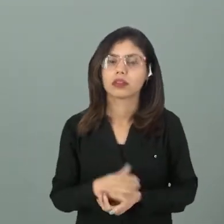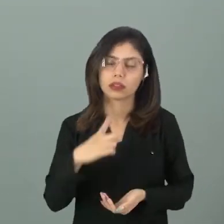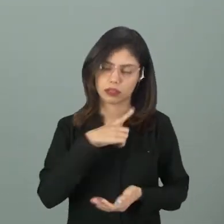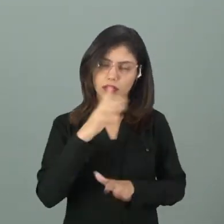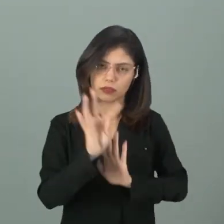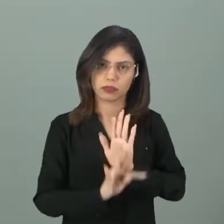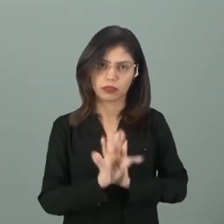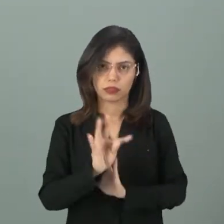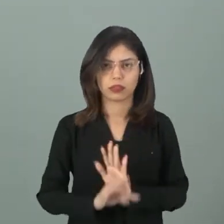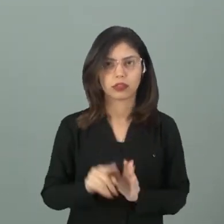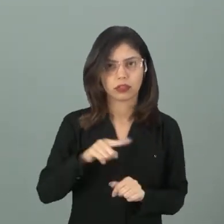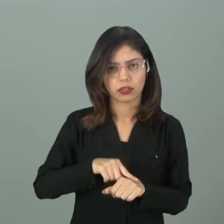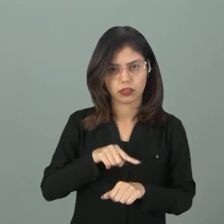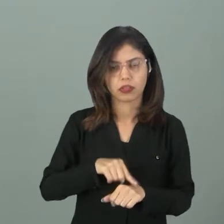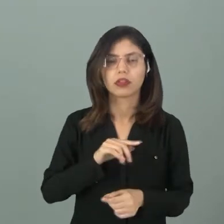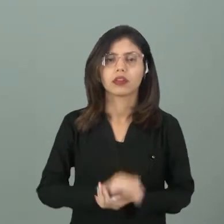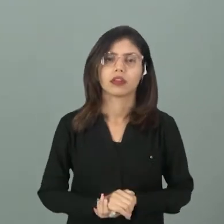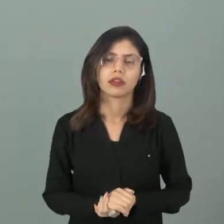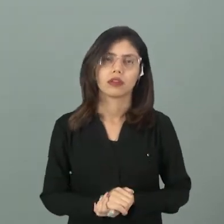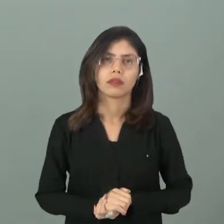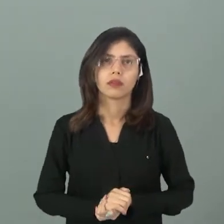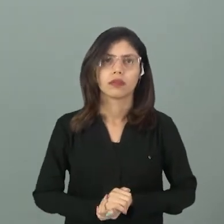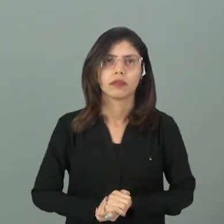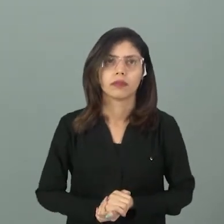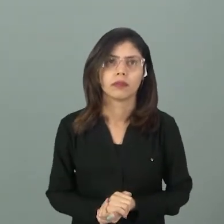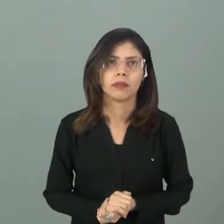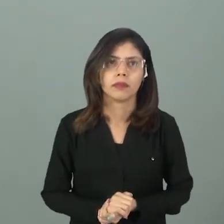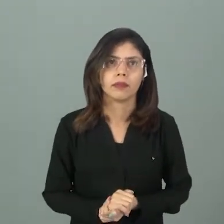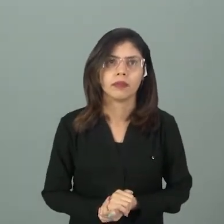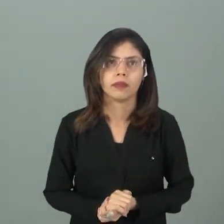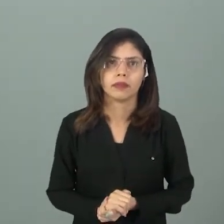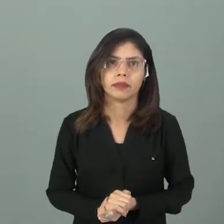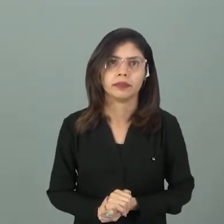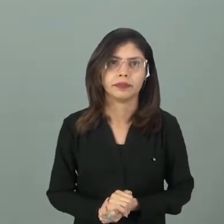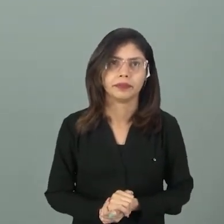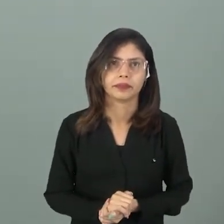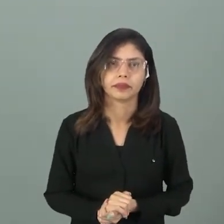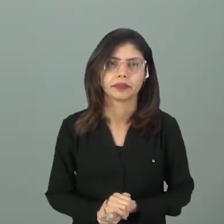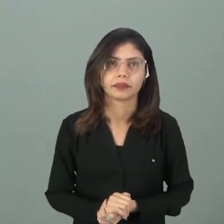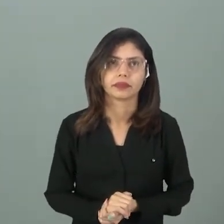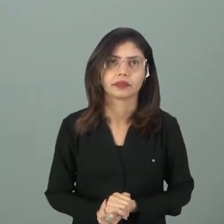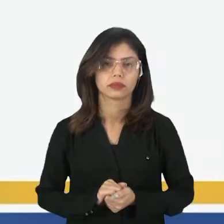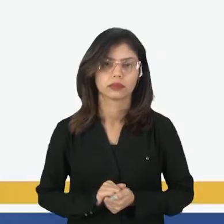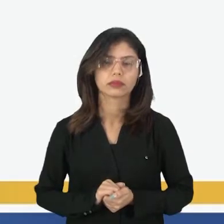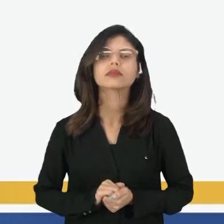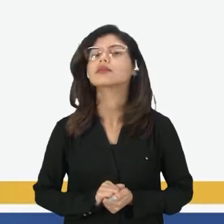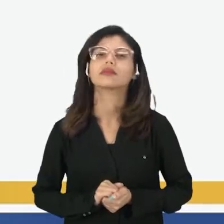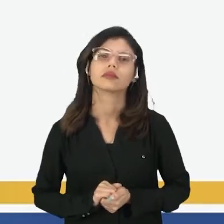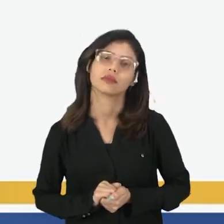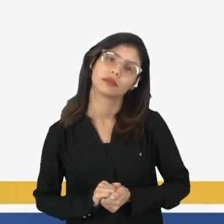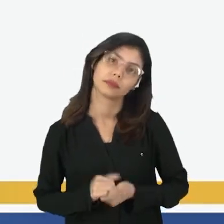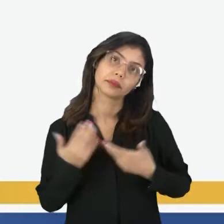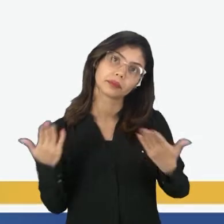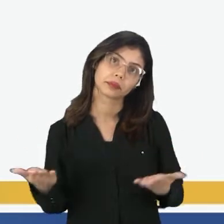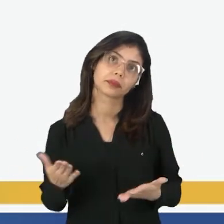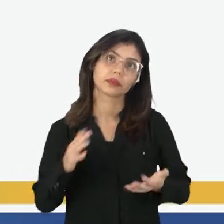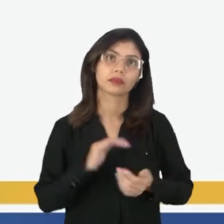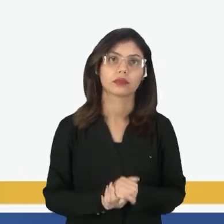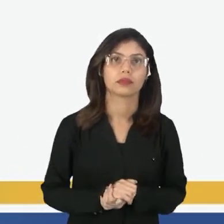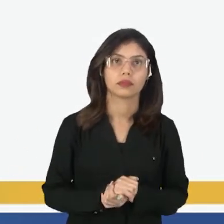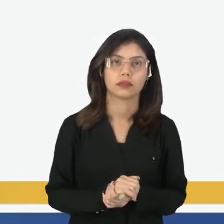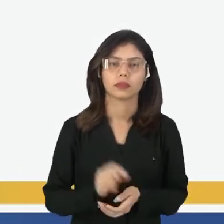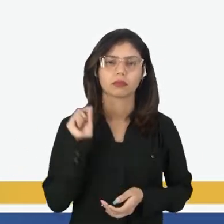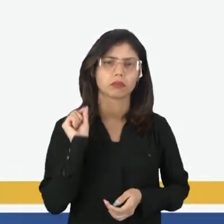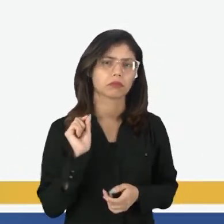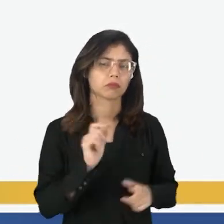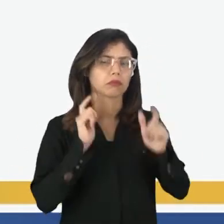tempo, tá, da história, tá? Vamos só tentar nesse detalhe aí. Vamos para a próxima característica, vamos lá. Vamos lá, do espaço. O